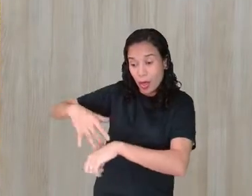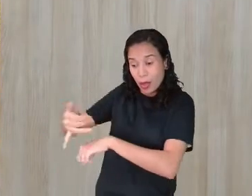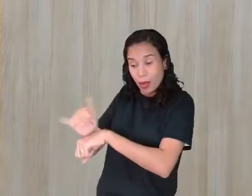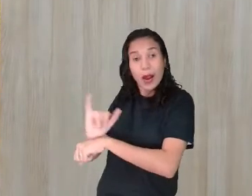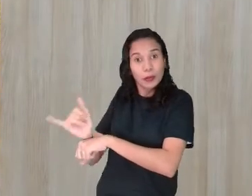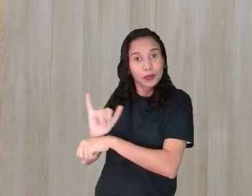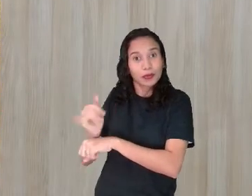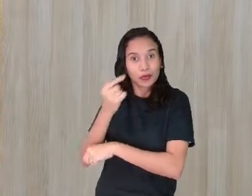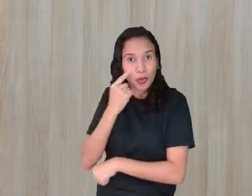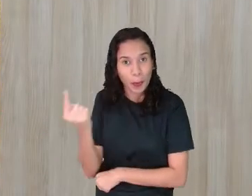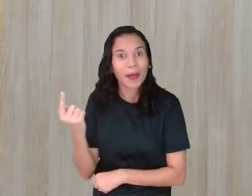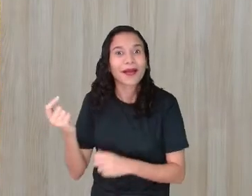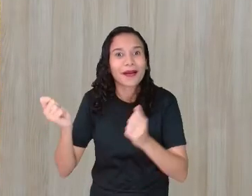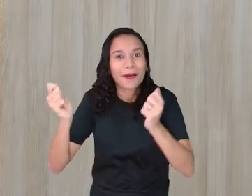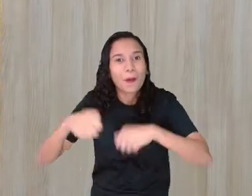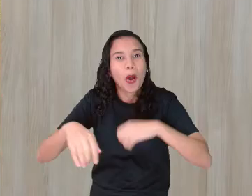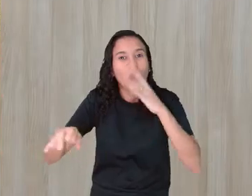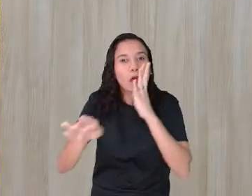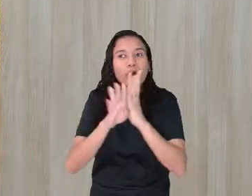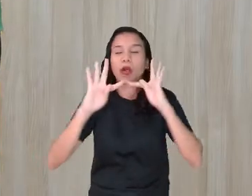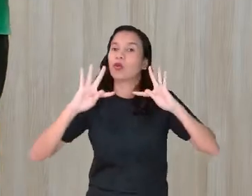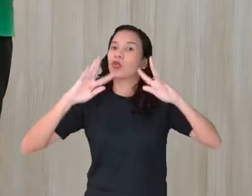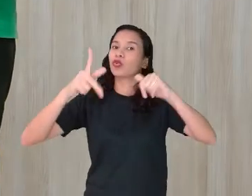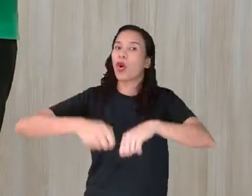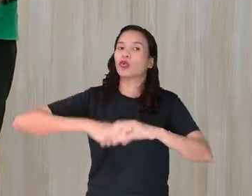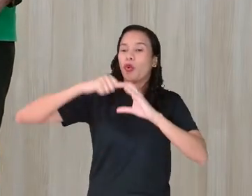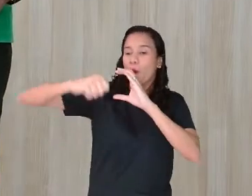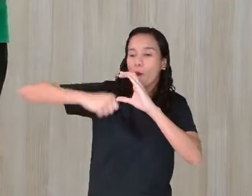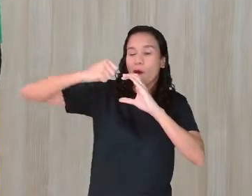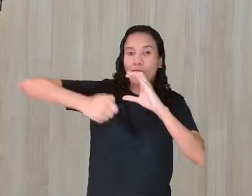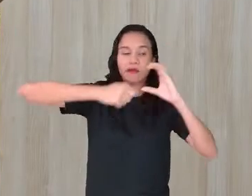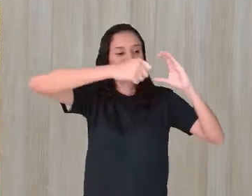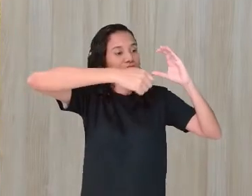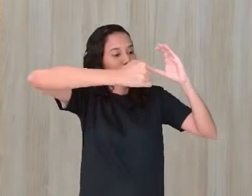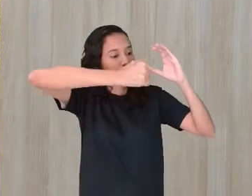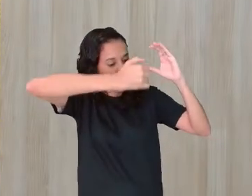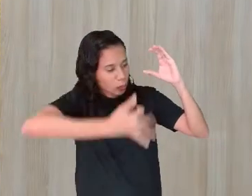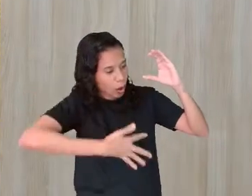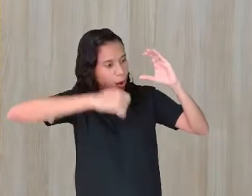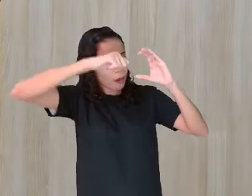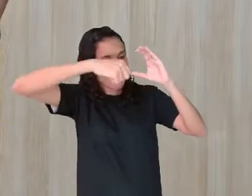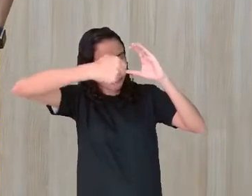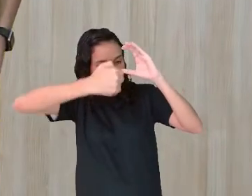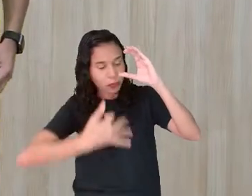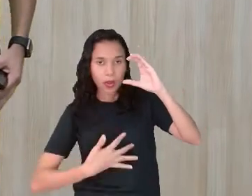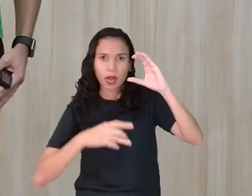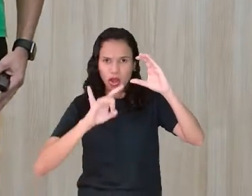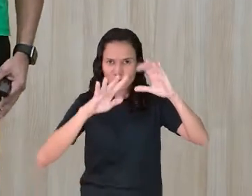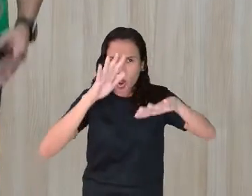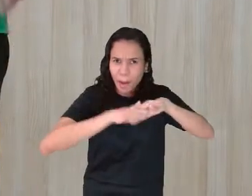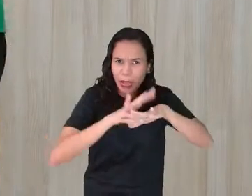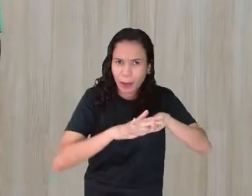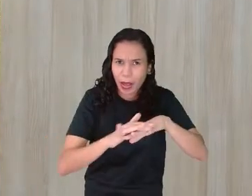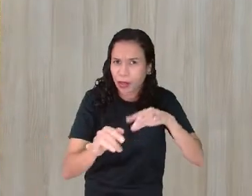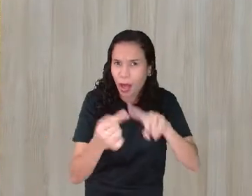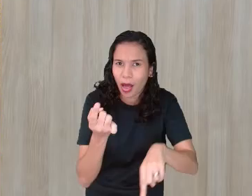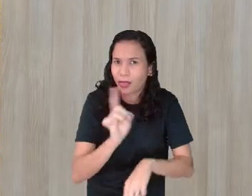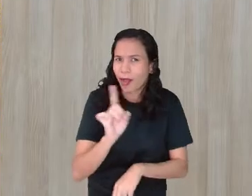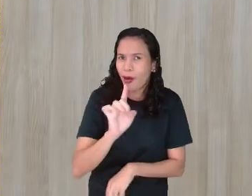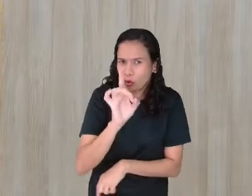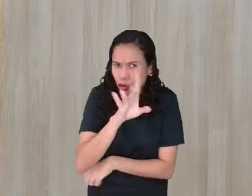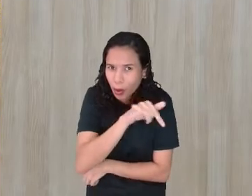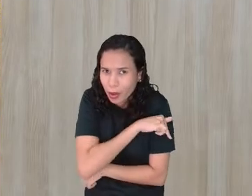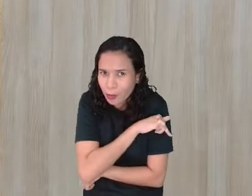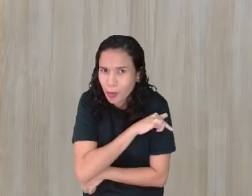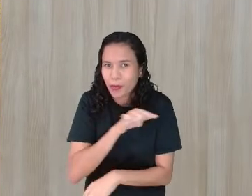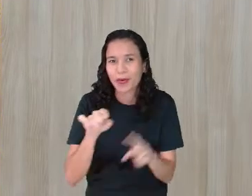YouTube. Lá você encontra todos os vídeos por ordem cronológica, não só de matemática e não só do 7º